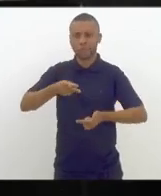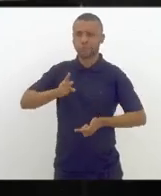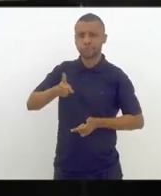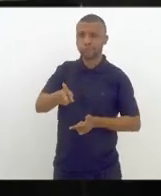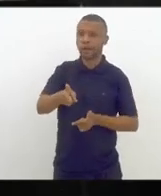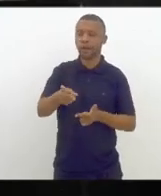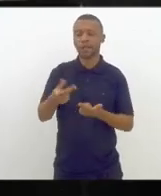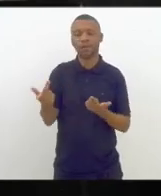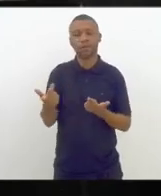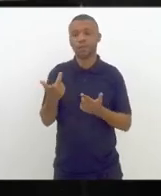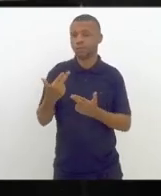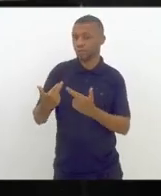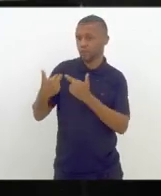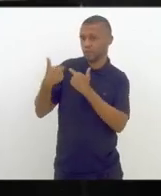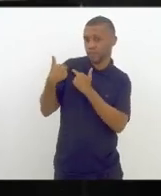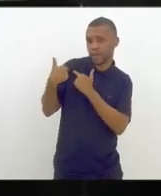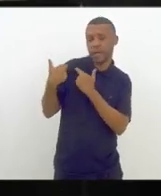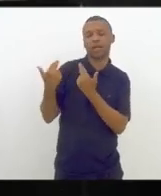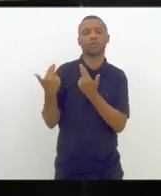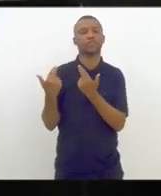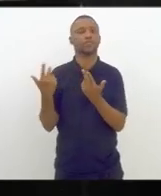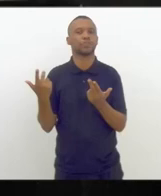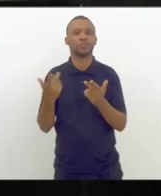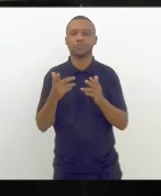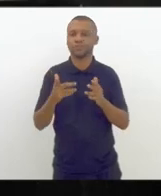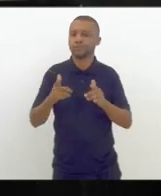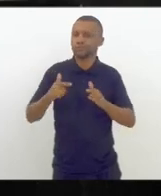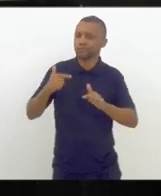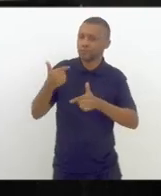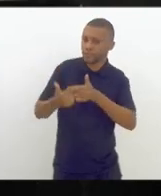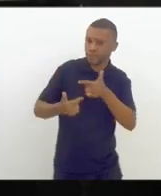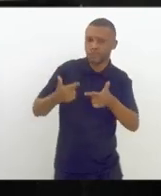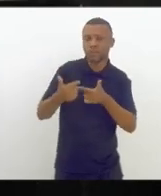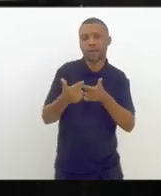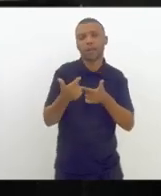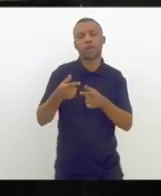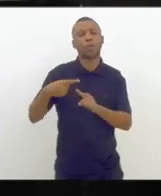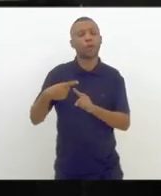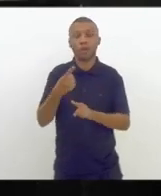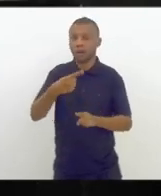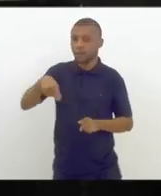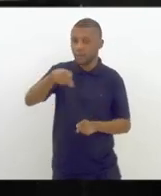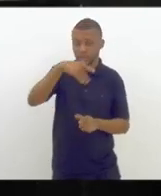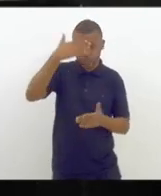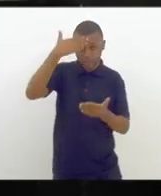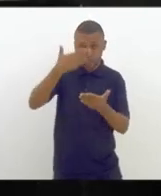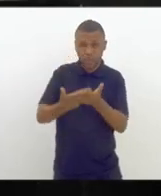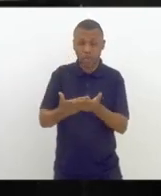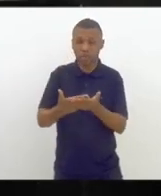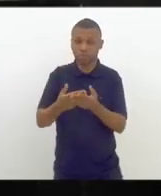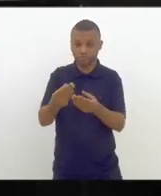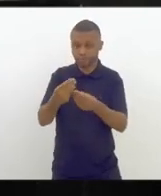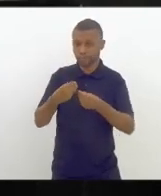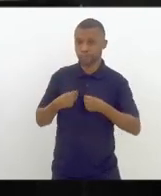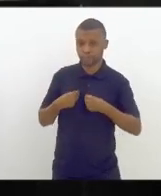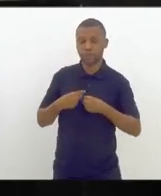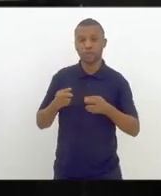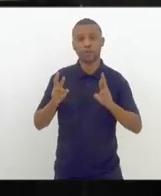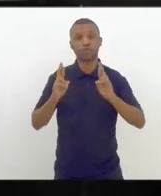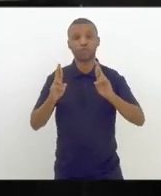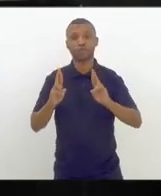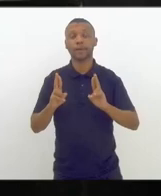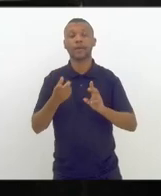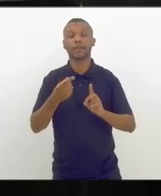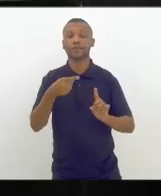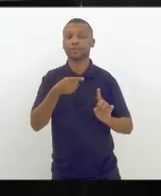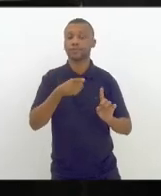e responsabilidade, porque vocês todos que acreditaram em nós é o que espera de um deputado